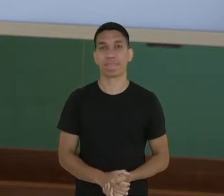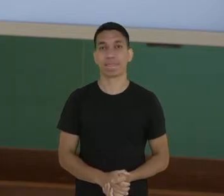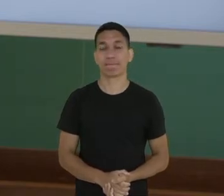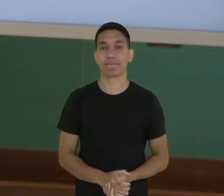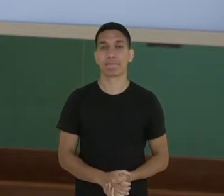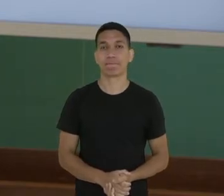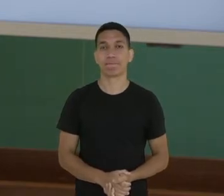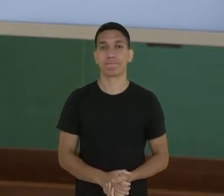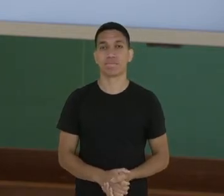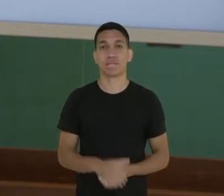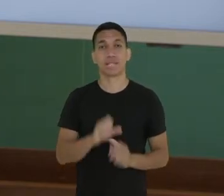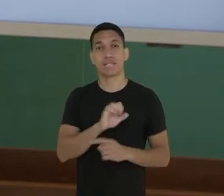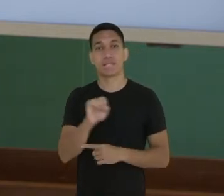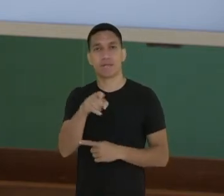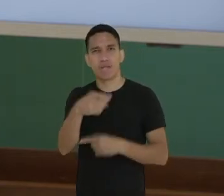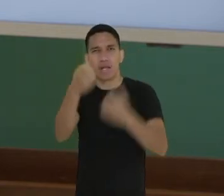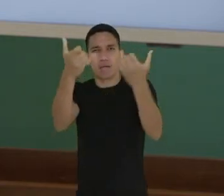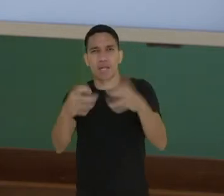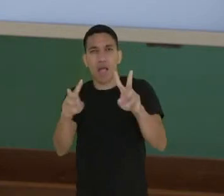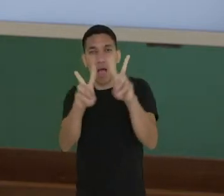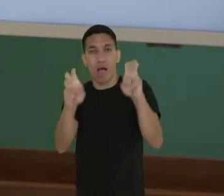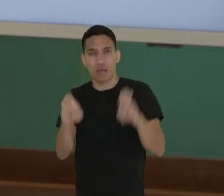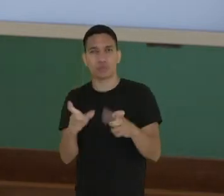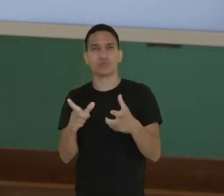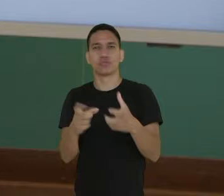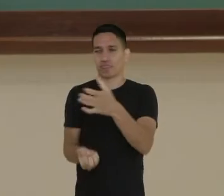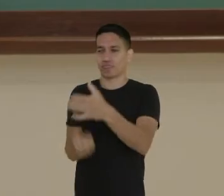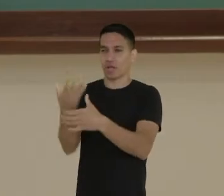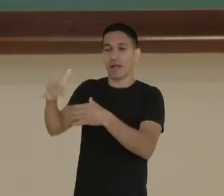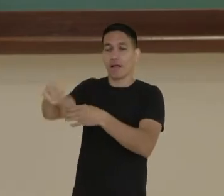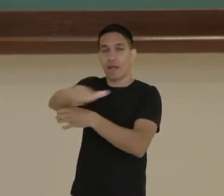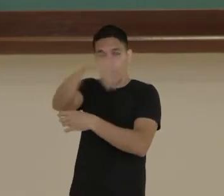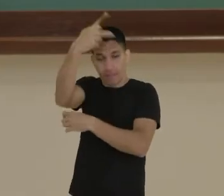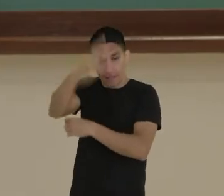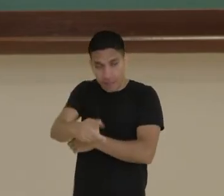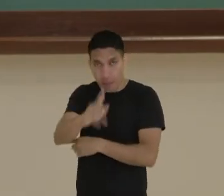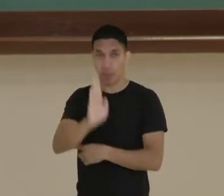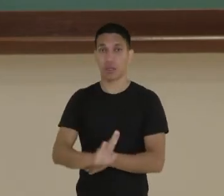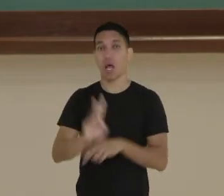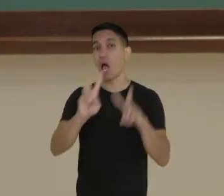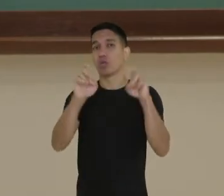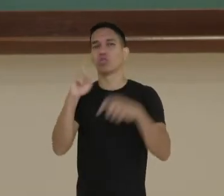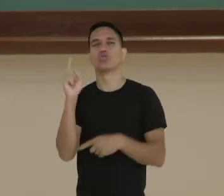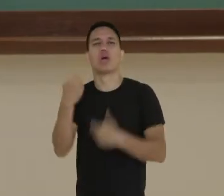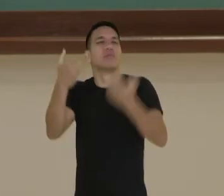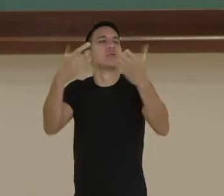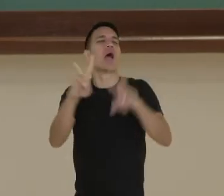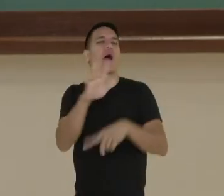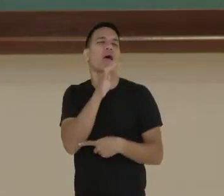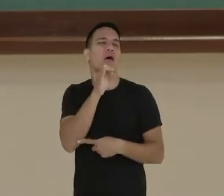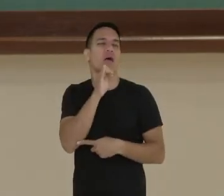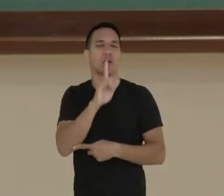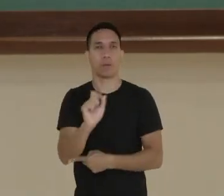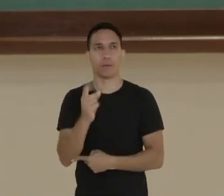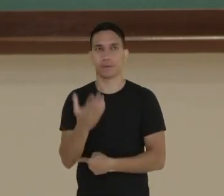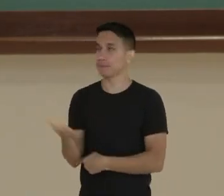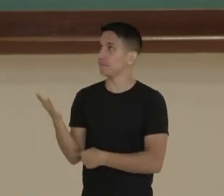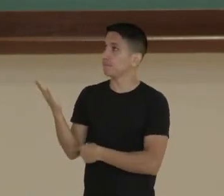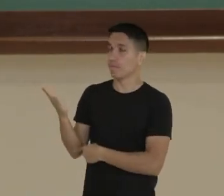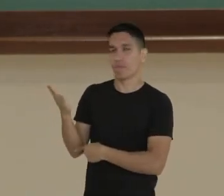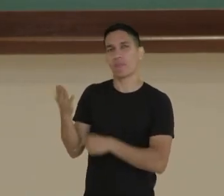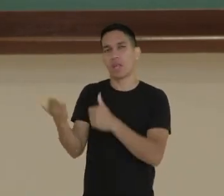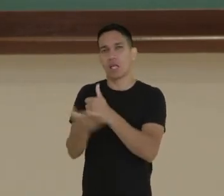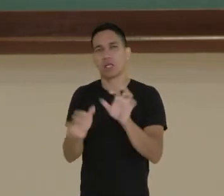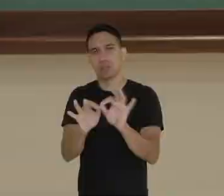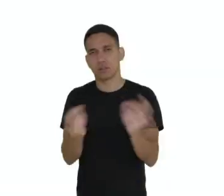se você for falar em matriz energética brasileira, né, nós vamos fazer alguns exemplos aqui. Então a gente percebe basicamente a